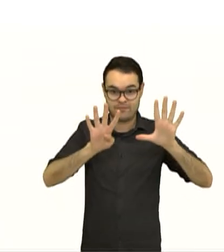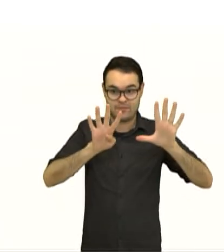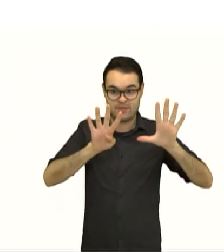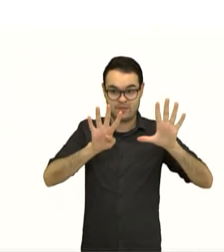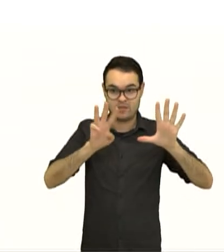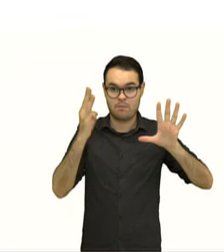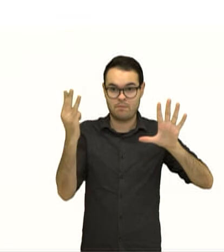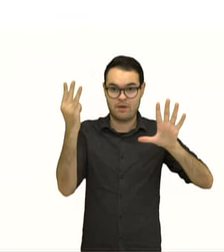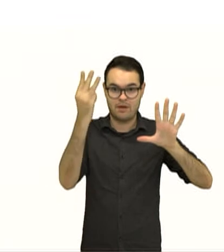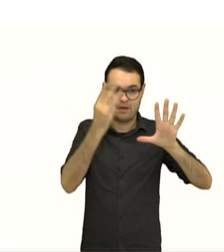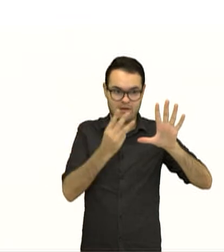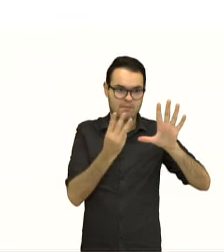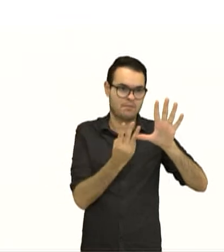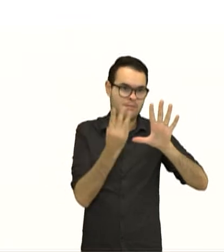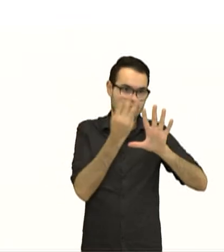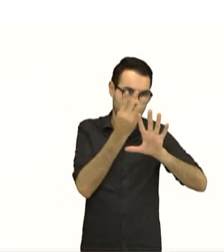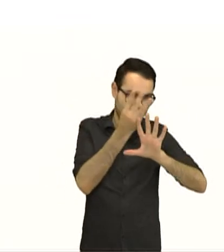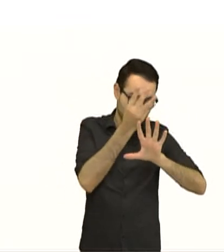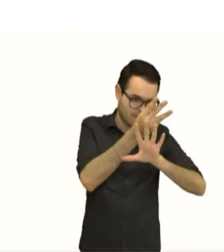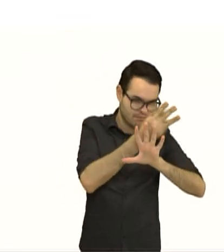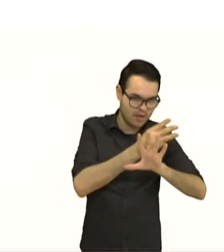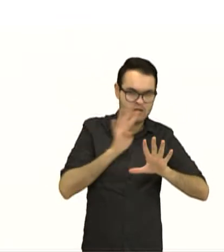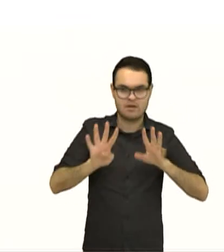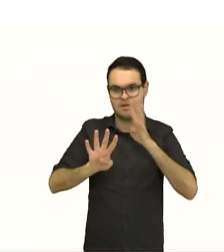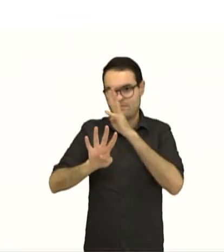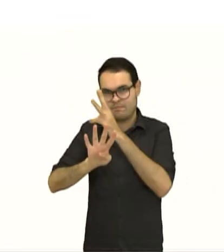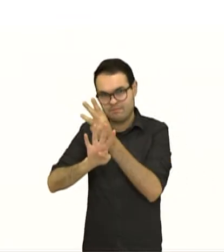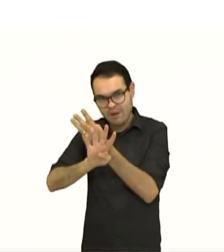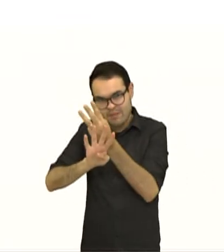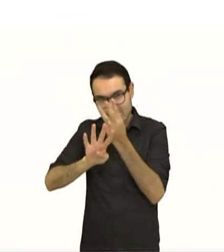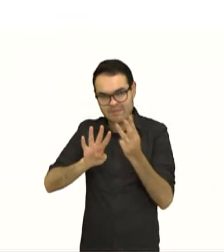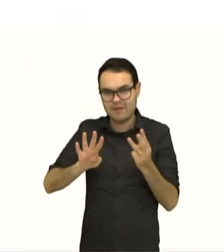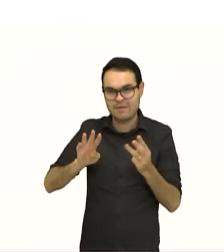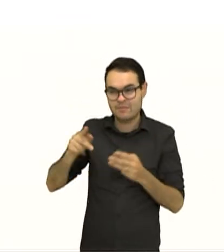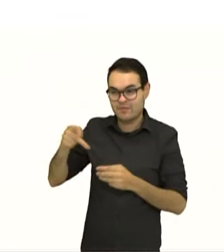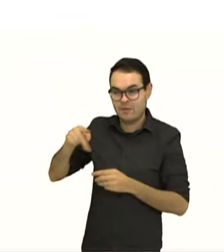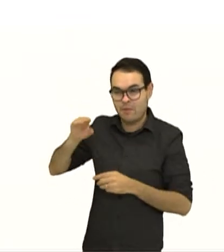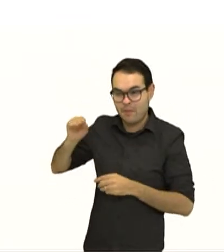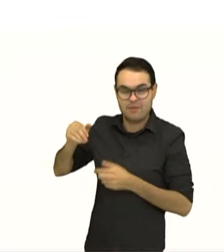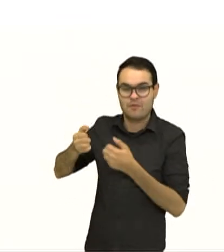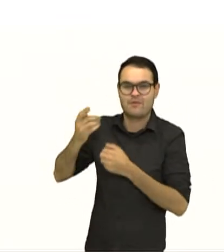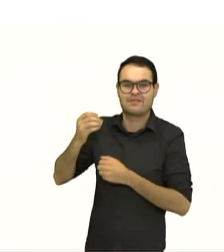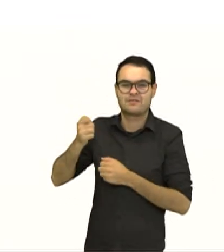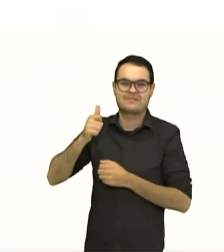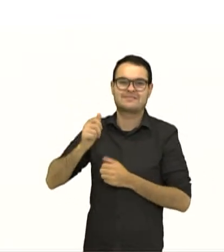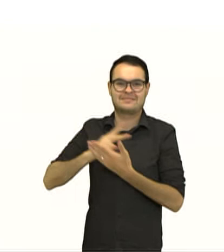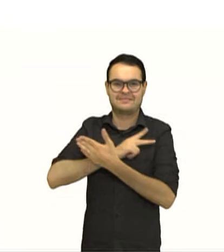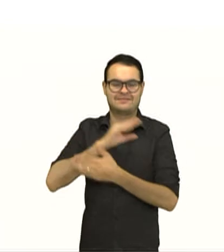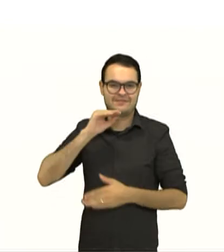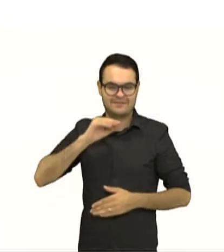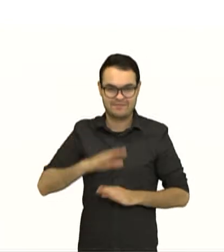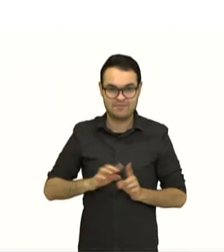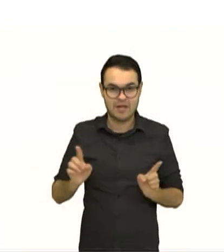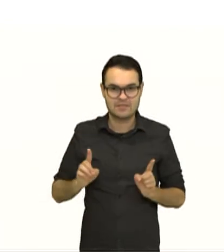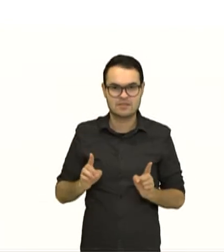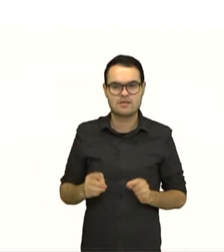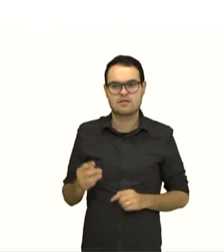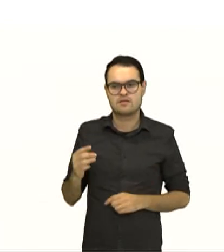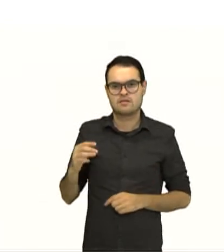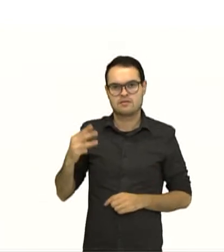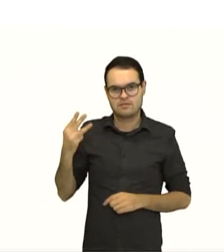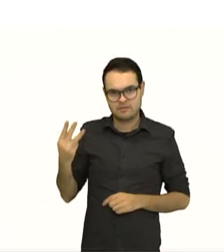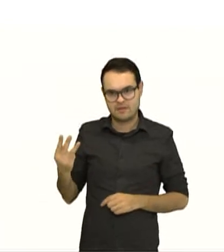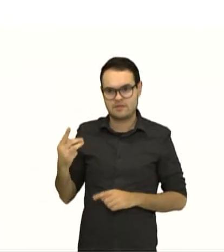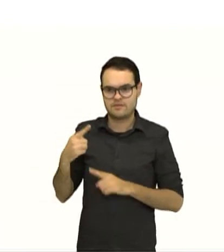9 fatores 3. Dá quase um trava-língua aqui da prof, né? E o que, que eu posso fazer? Eu preciso ir fazendo assim, 3 vezes 3, 9,